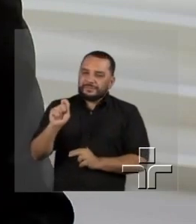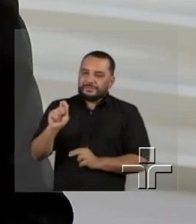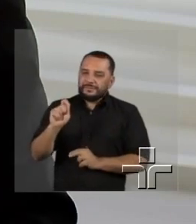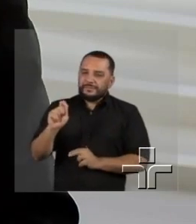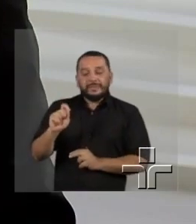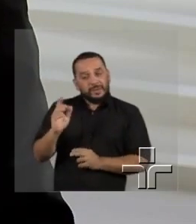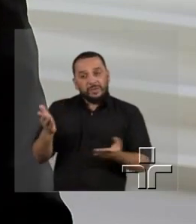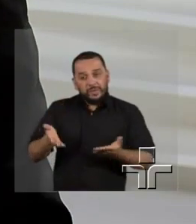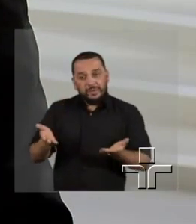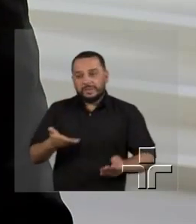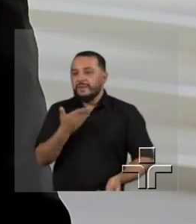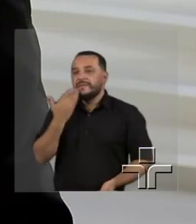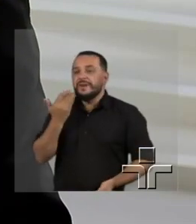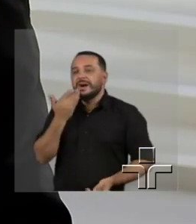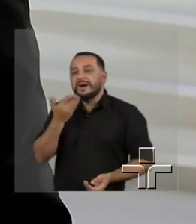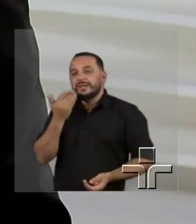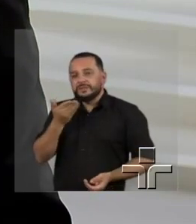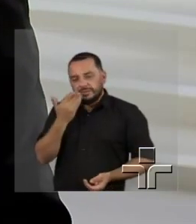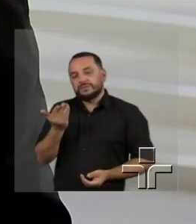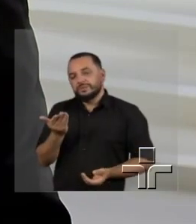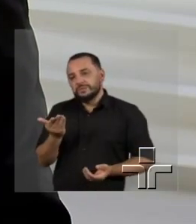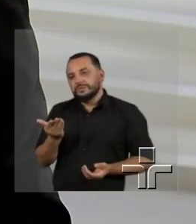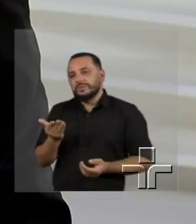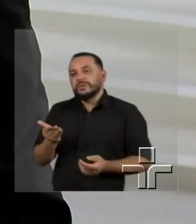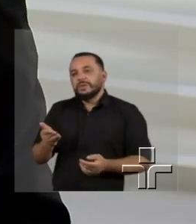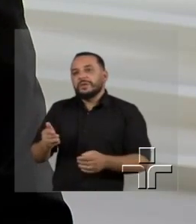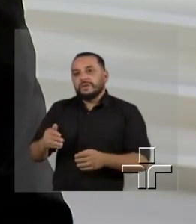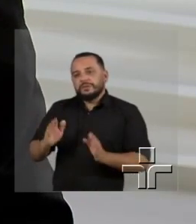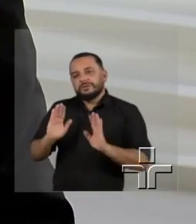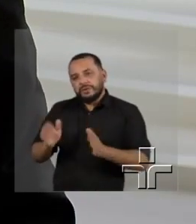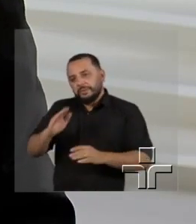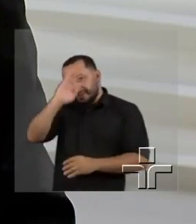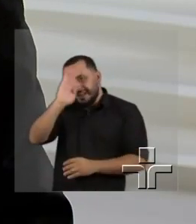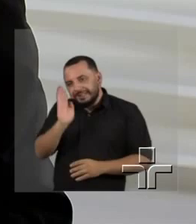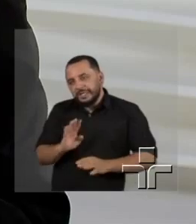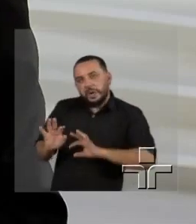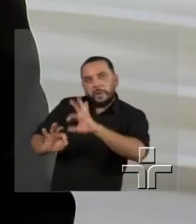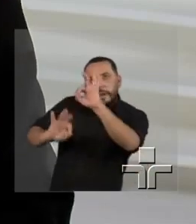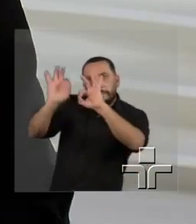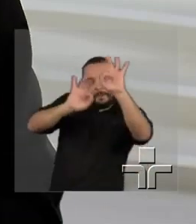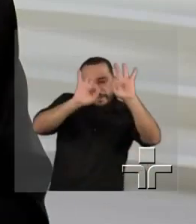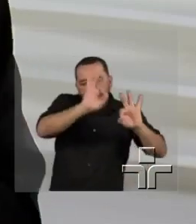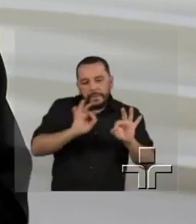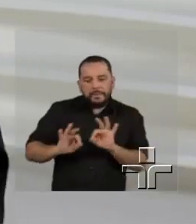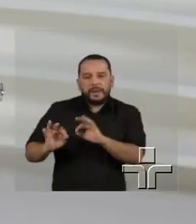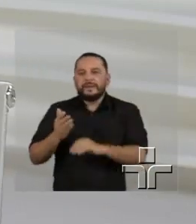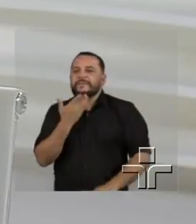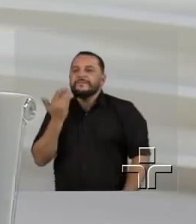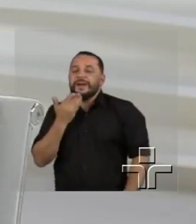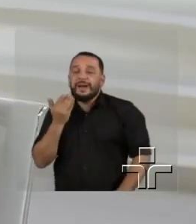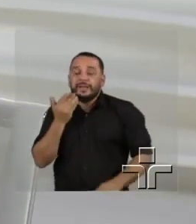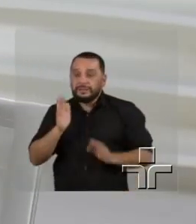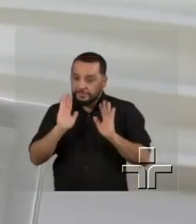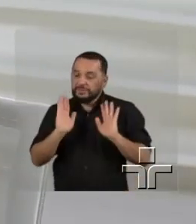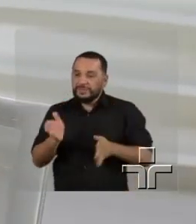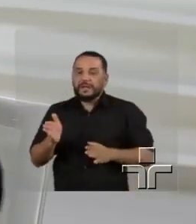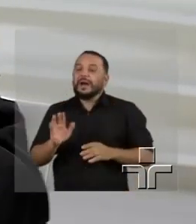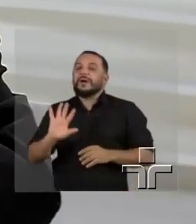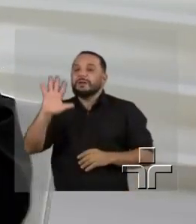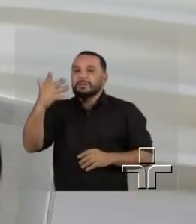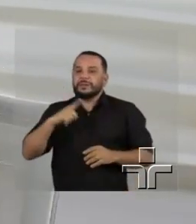né? O senhor elencou alguns pontos positivos, a reforma que o presidente Bolsonaro até chegou a declarar que não era a